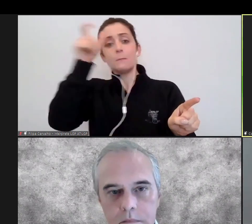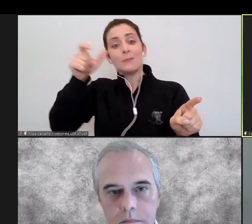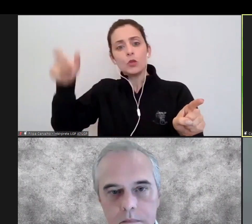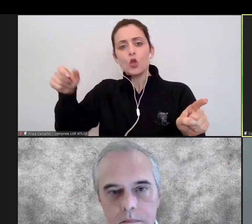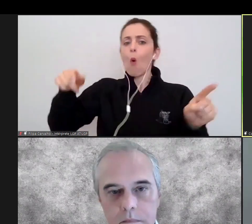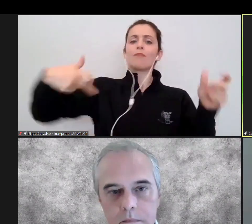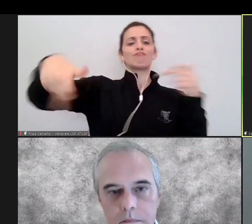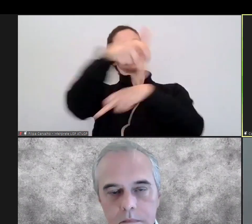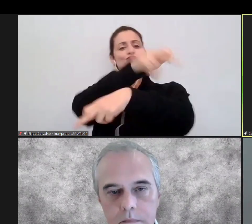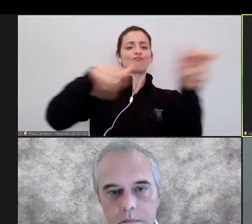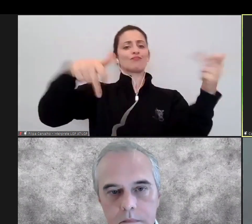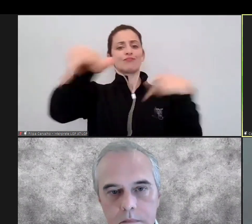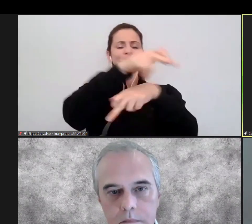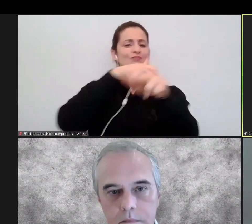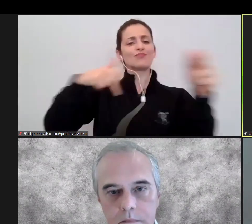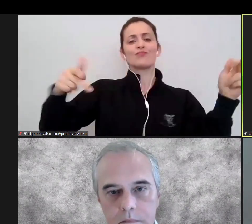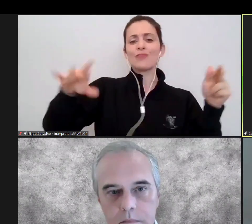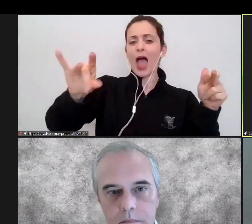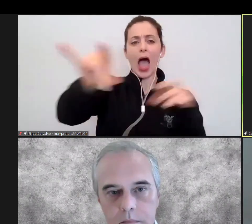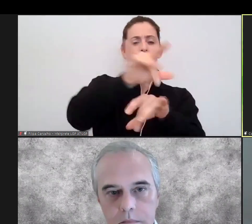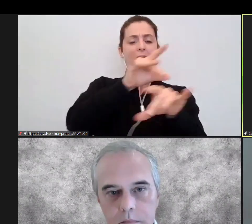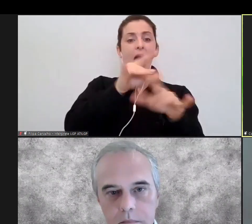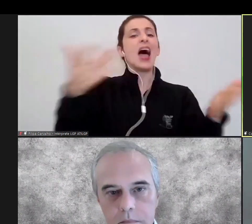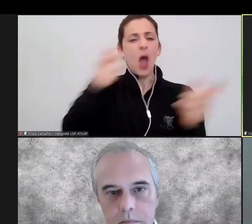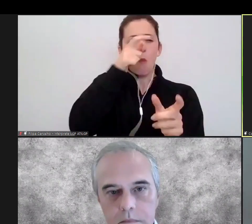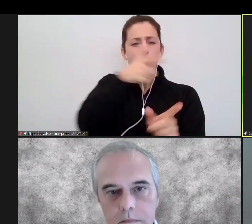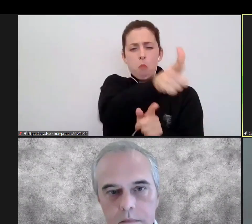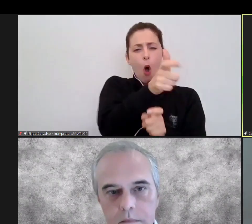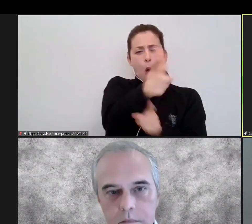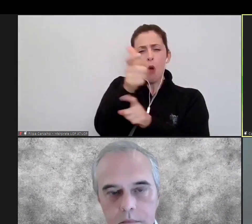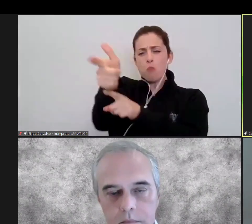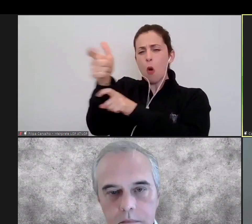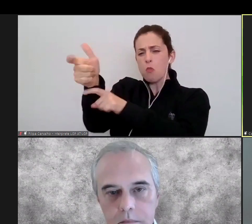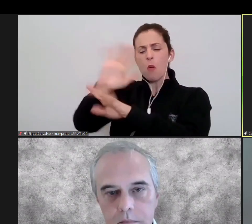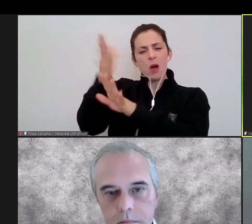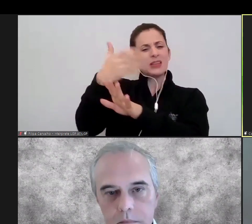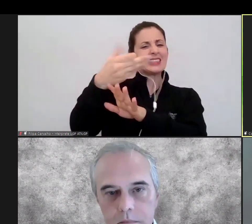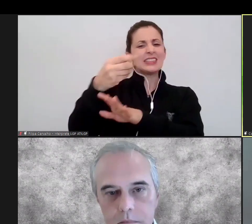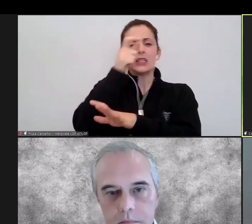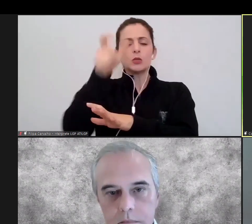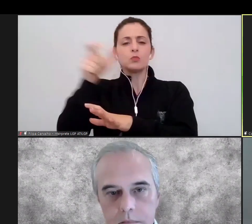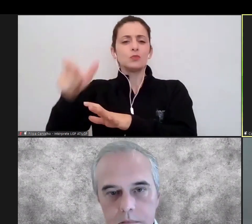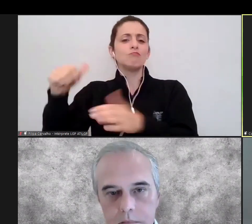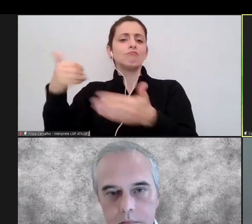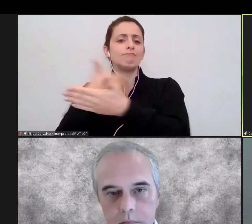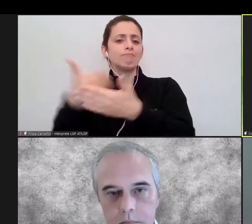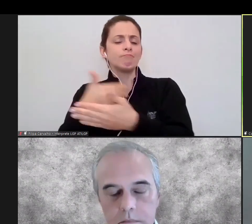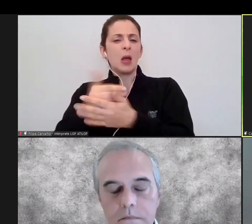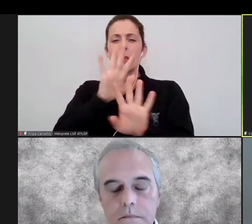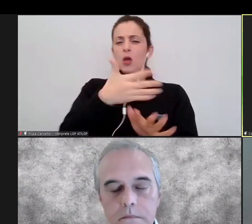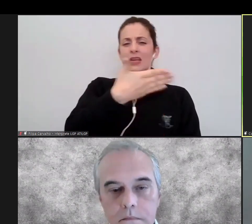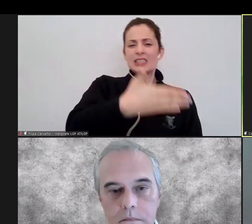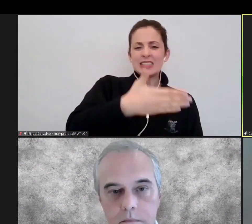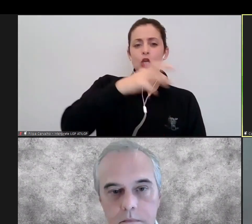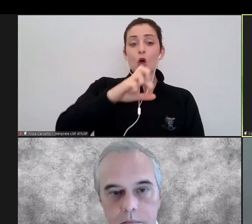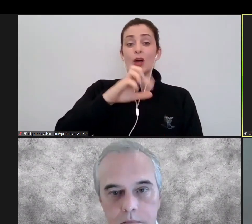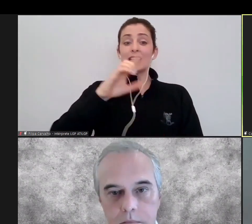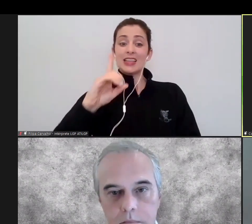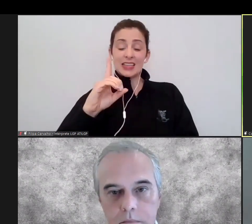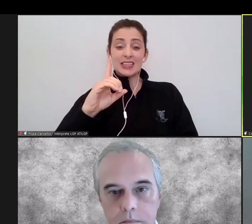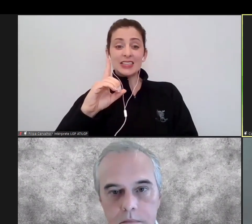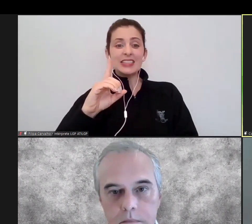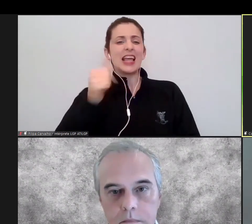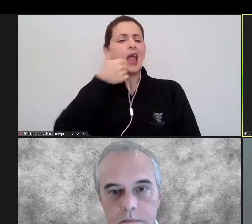sequência disto, foram alvejadas várias pessoas, quase 70 pessoas perderam a vida, 186, se não quero falhar, 186